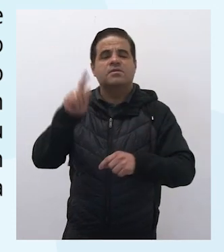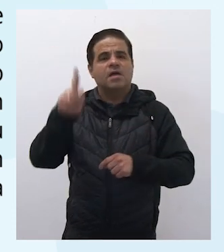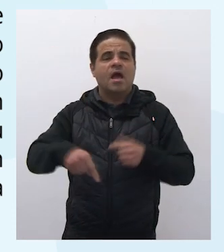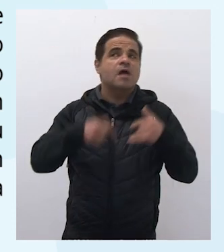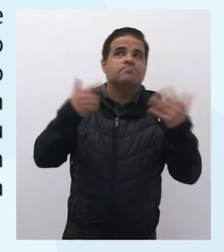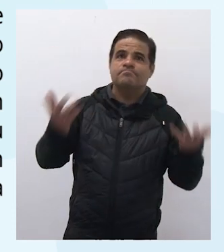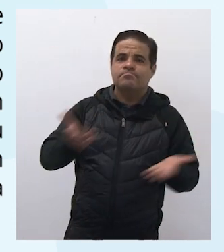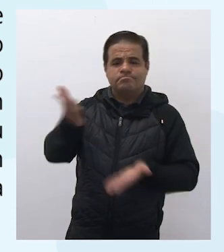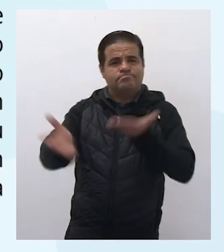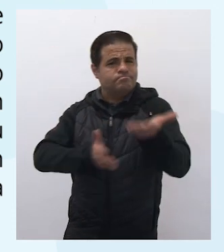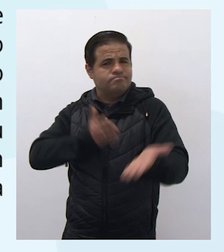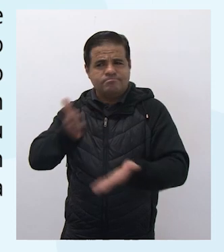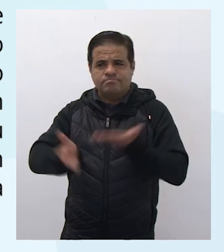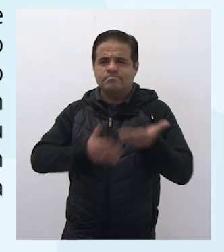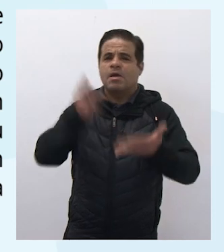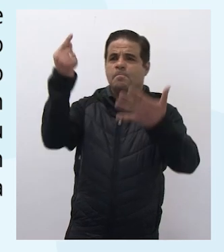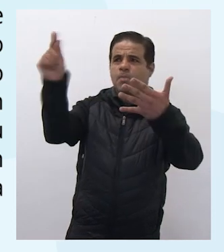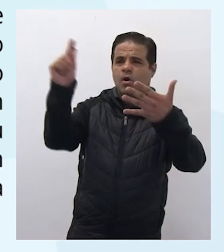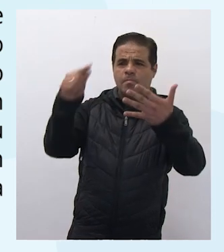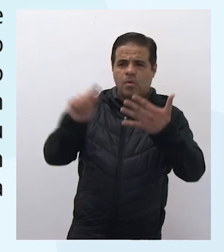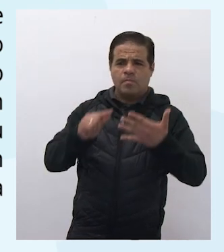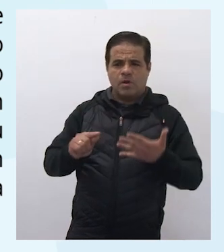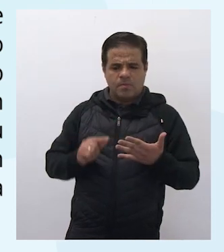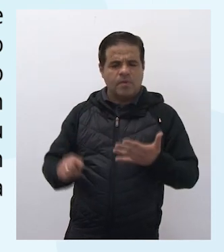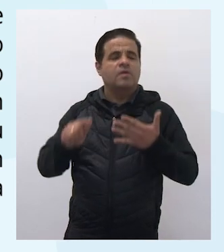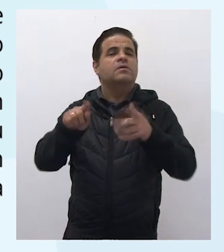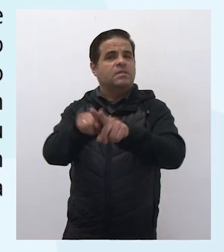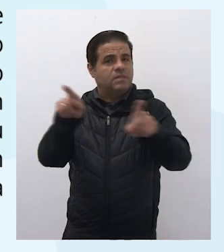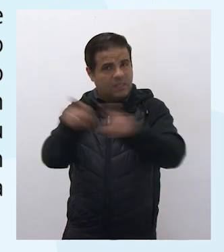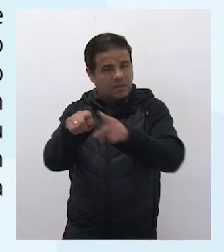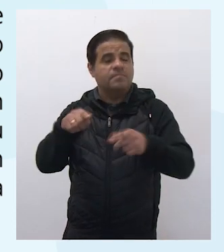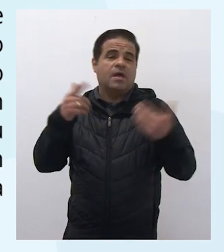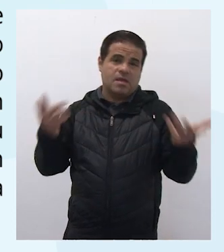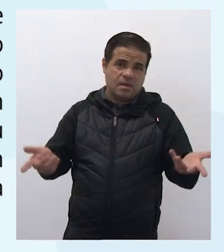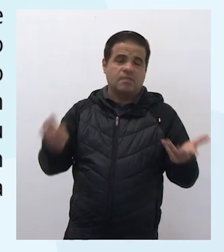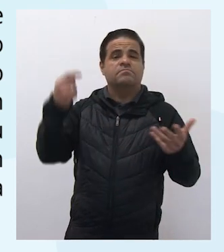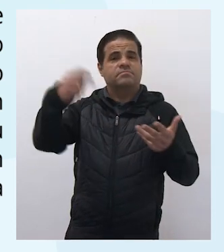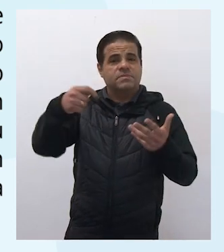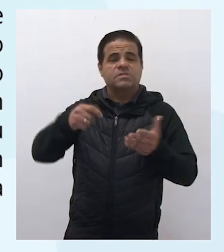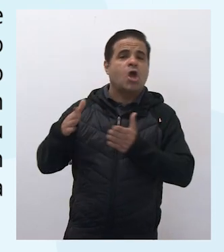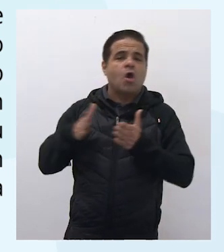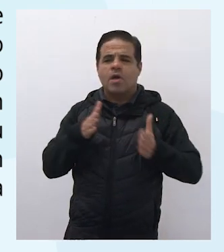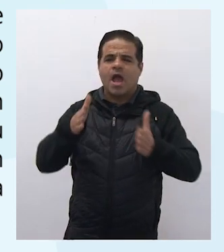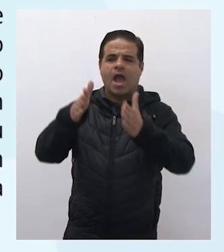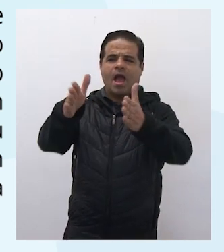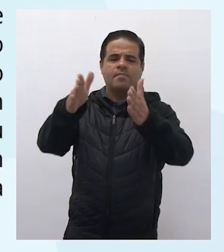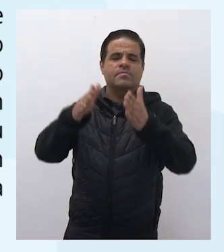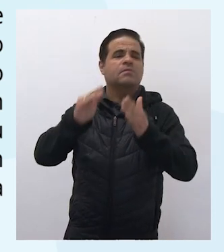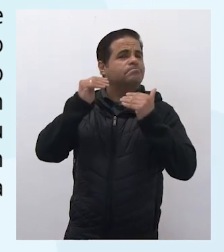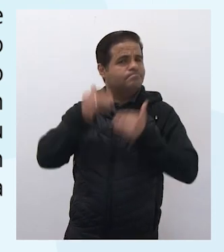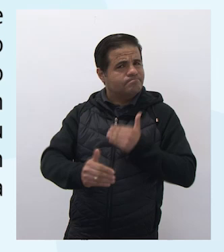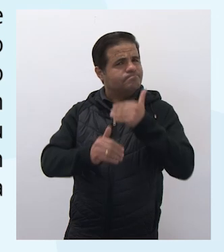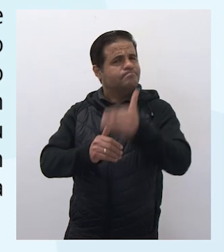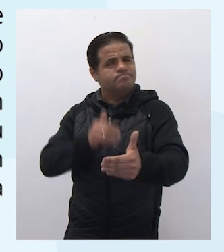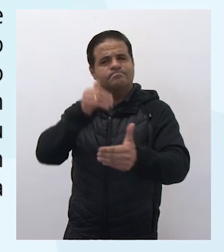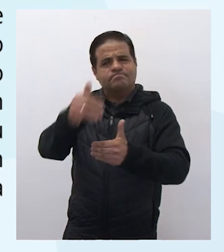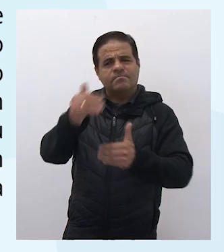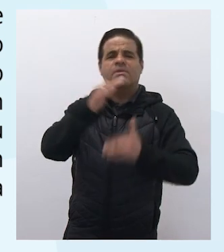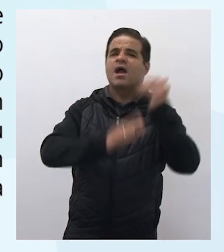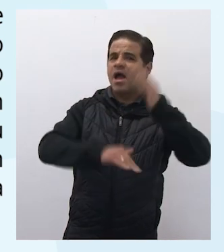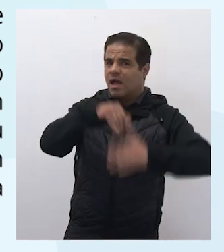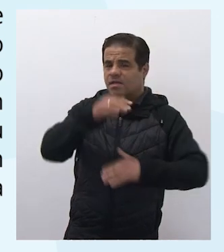tal do tratamento e correção, né, do caminho que está sendo trilhado. São